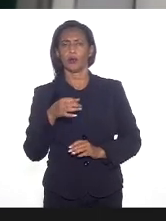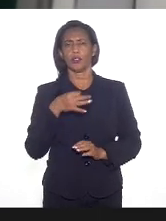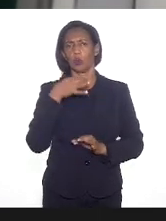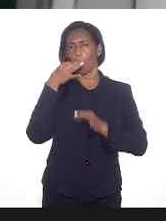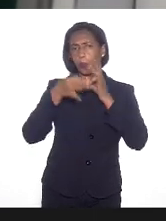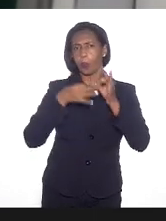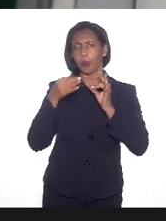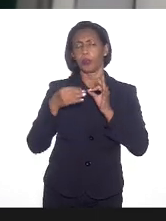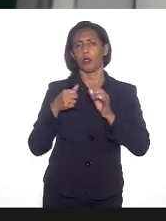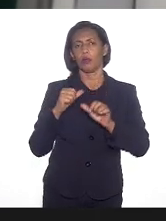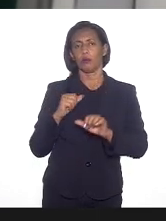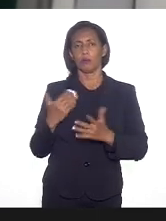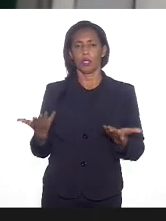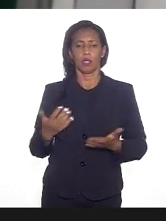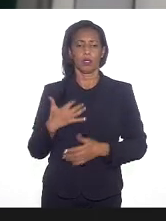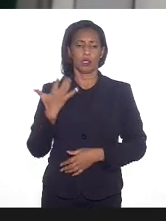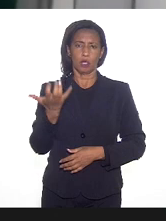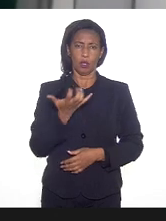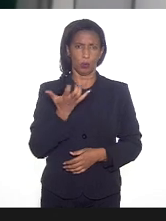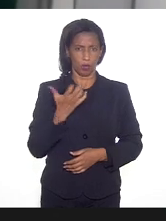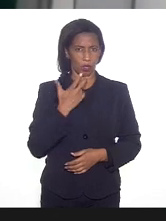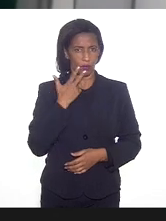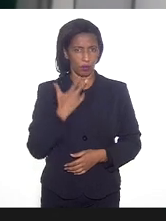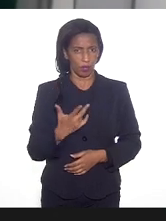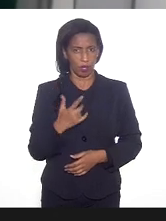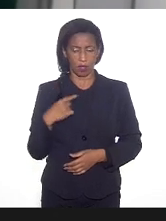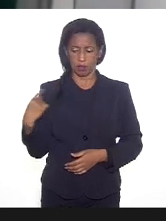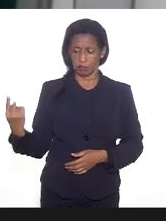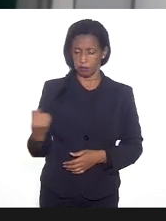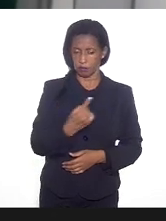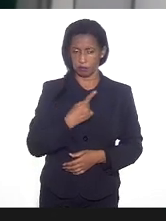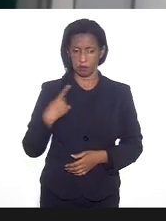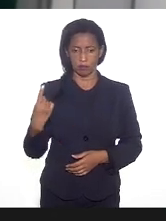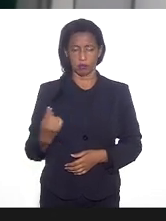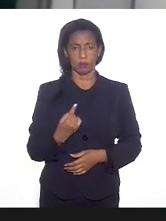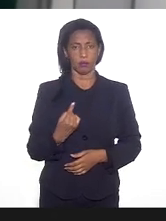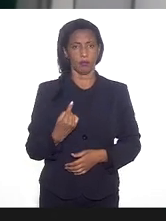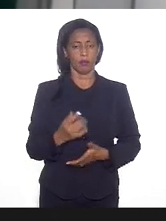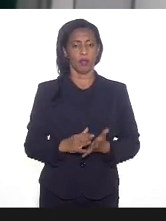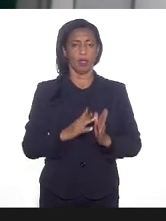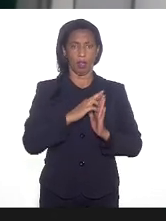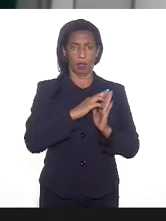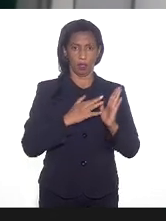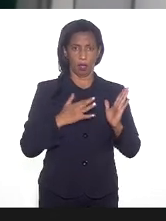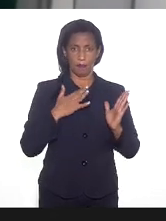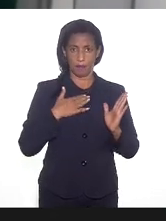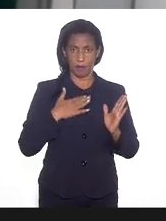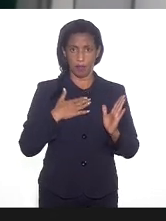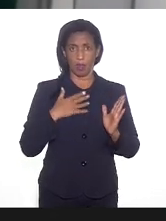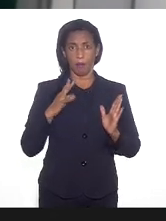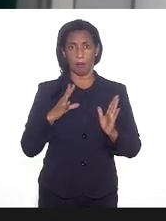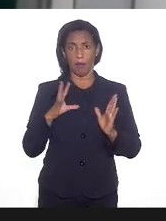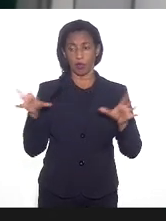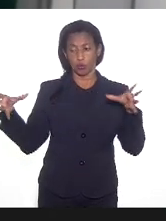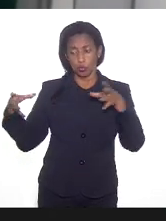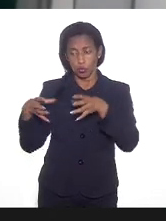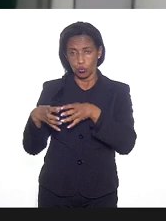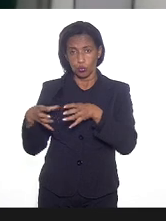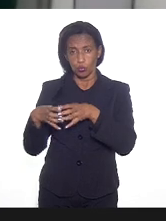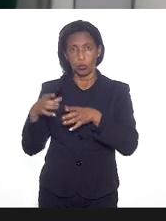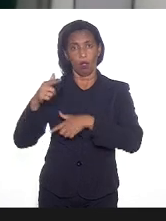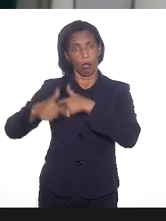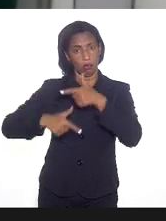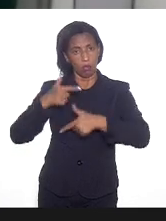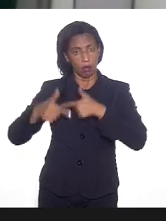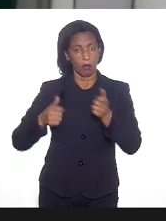quero, portanto, dizer que as responsabilidades são todas minhas, mas que a produção é coletiva, tanto